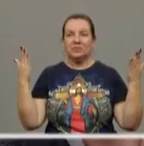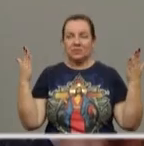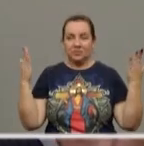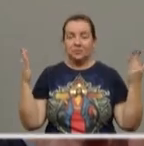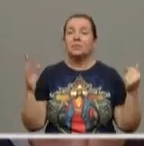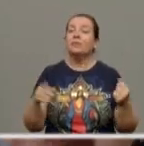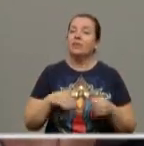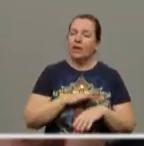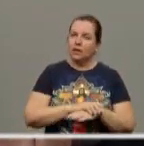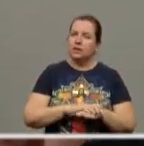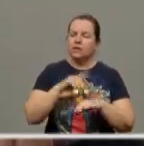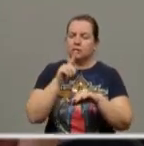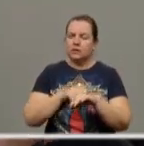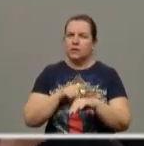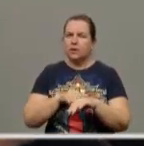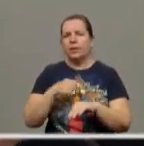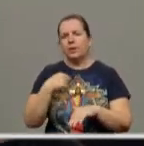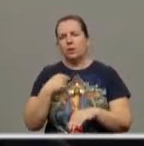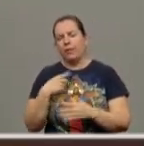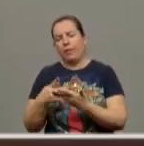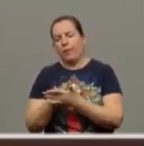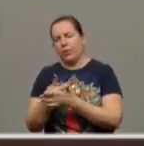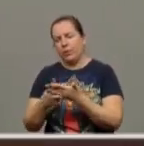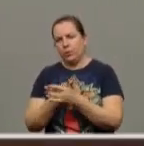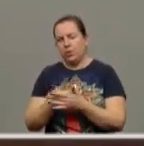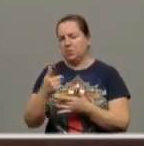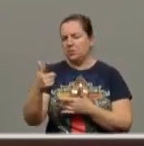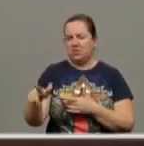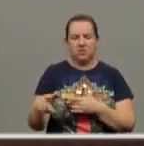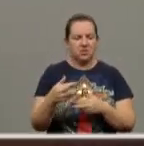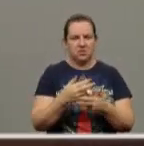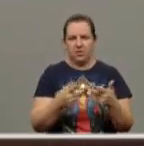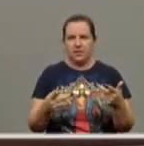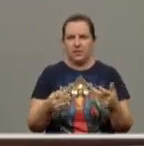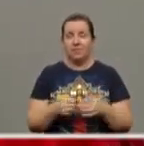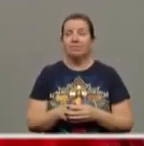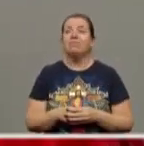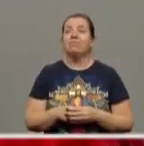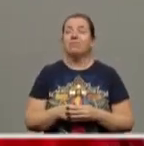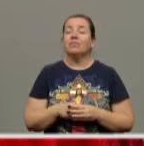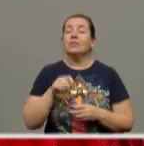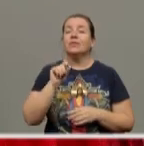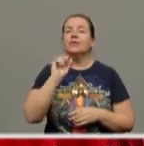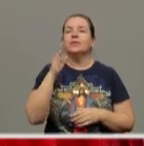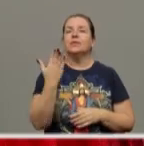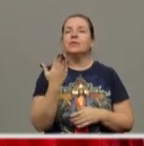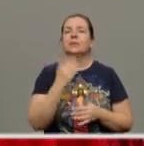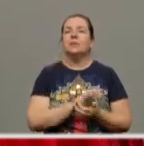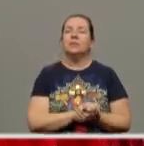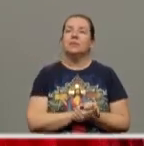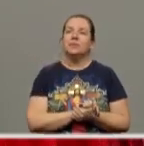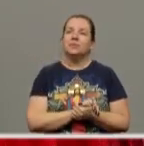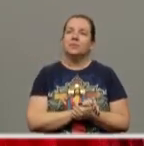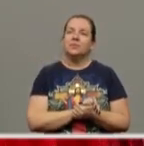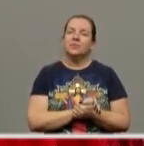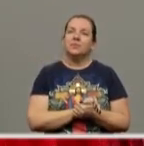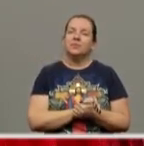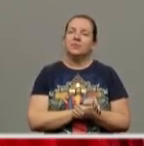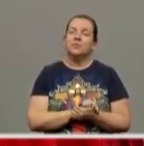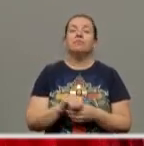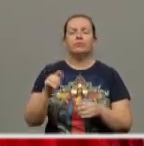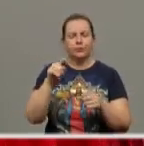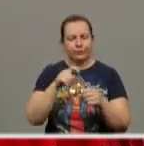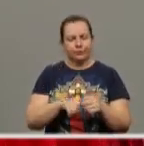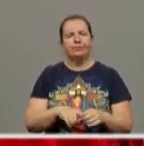naquele momento em que eu estava buscando, né, outros meios e tal, aí eu falei, tá, voltei para a